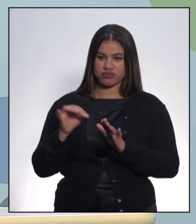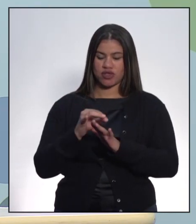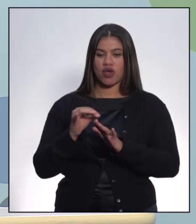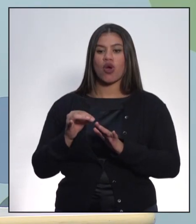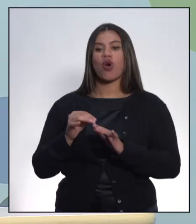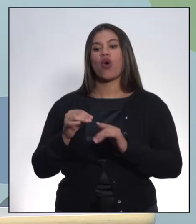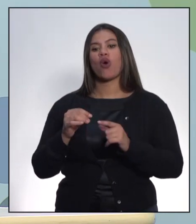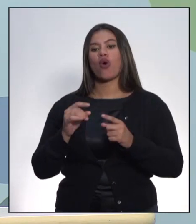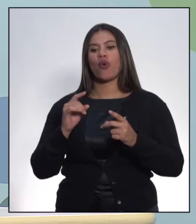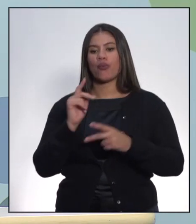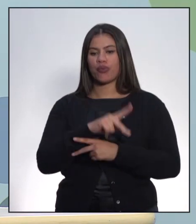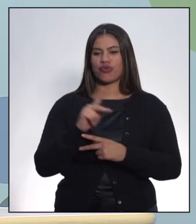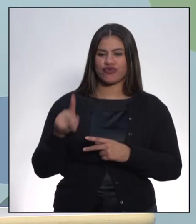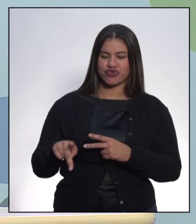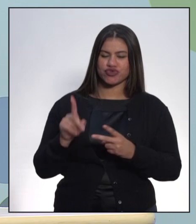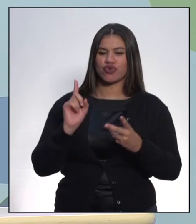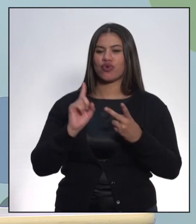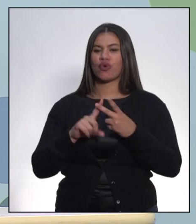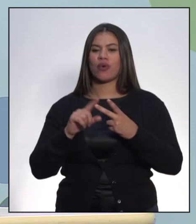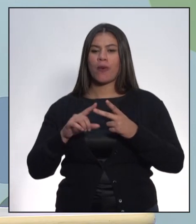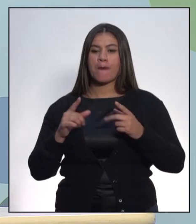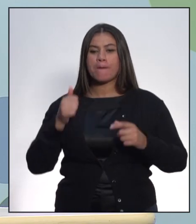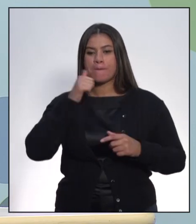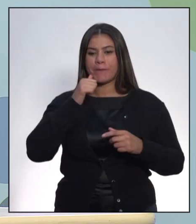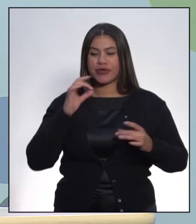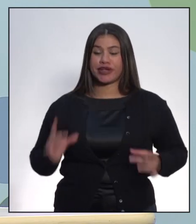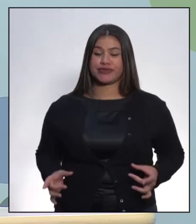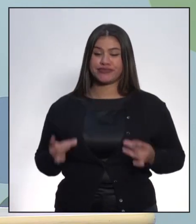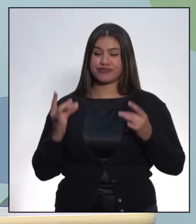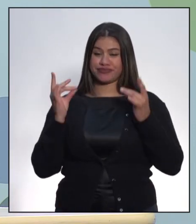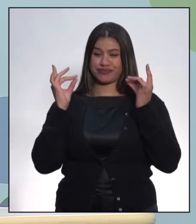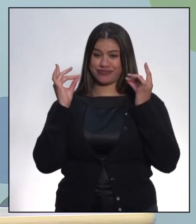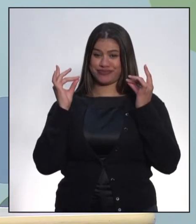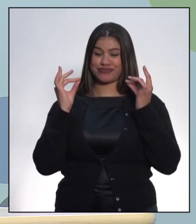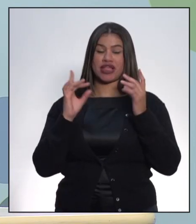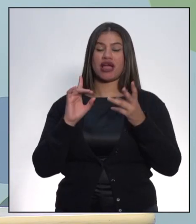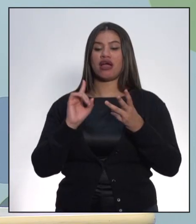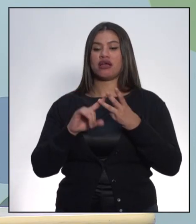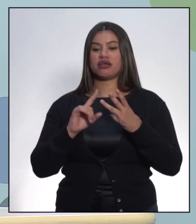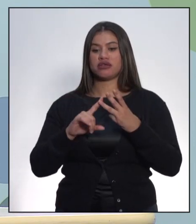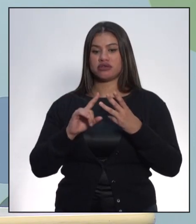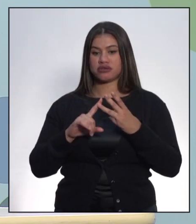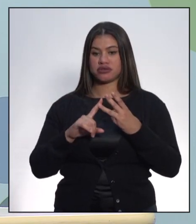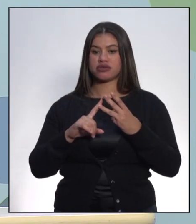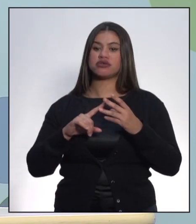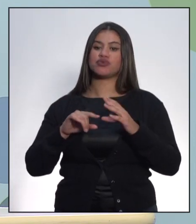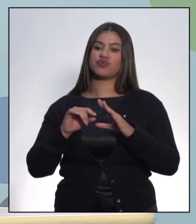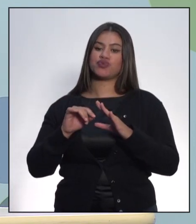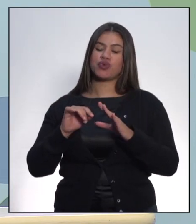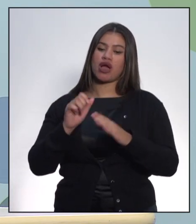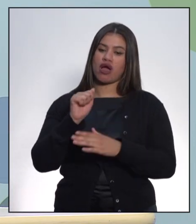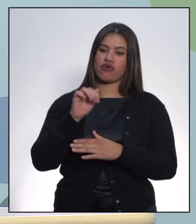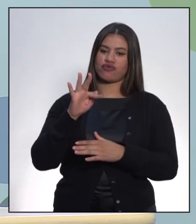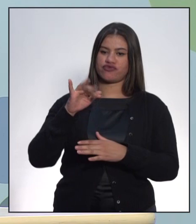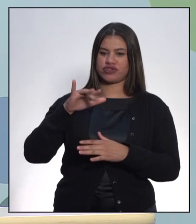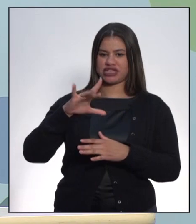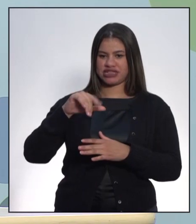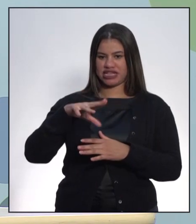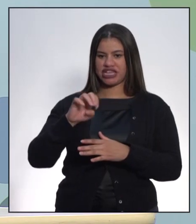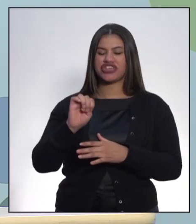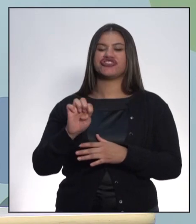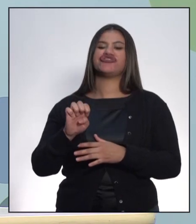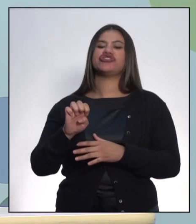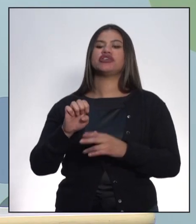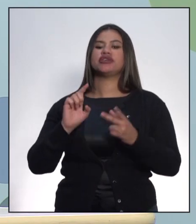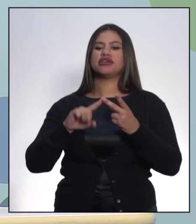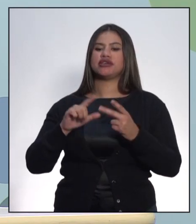baronesa, professor de melancolia. E na questão 7, eles responderam, na casa da baronesa, no quarto, é o